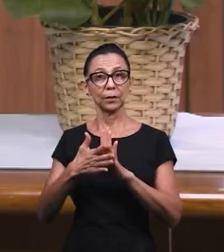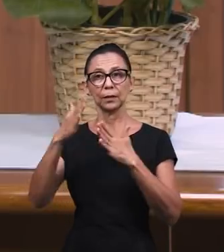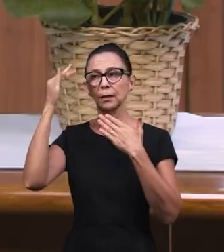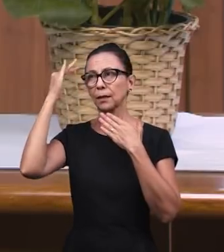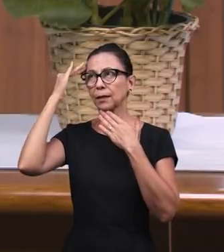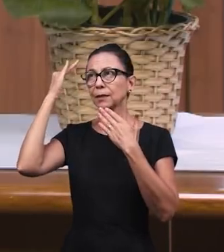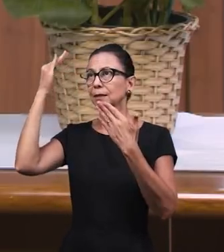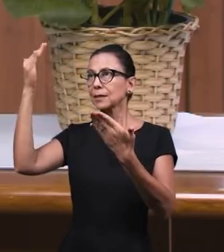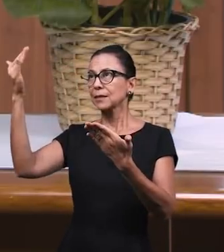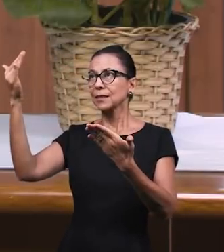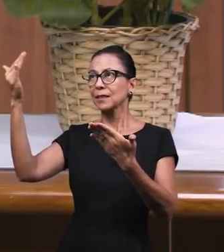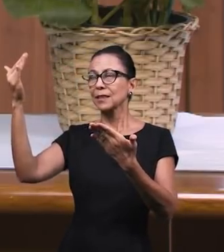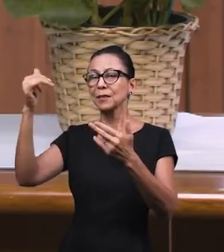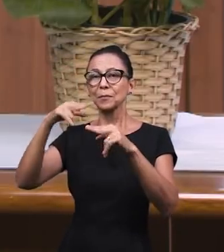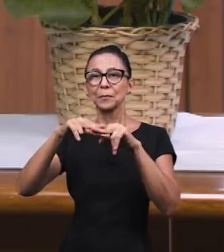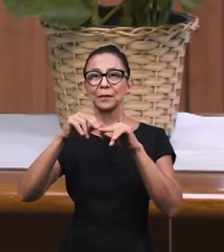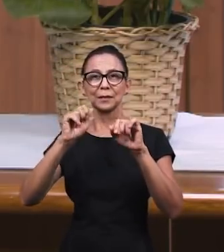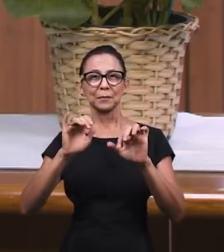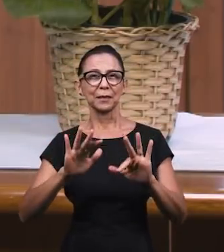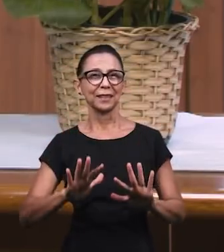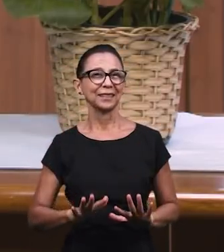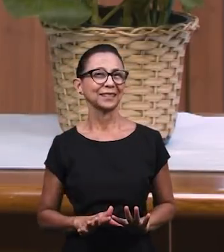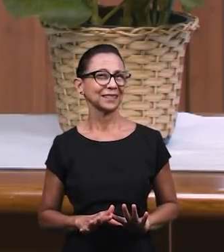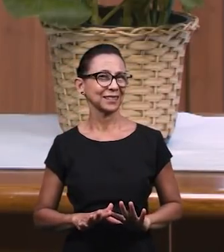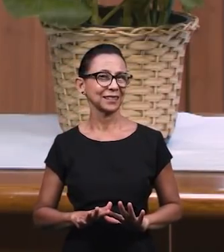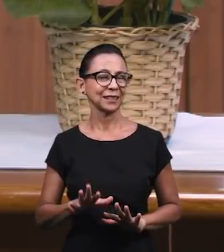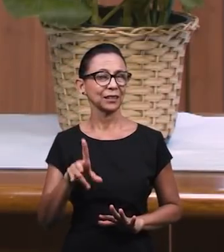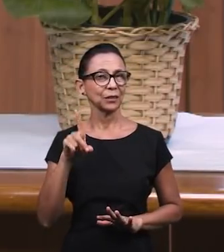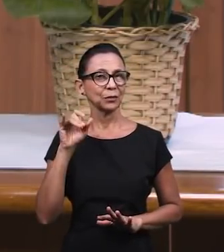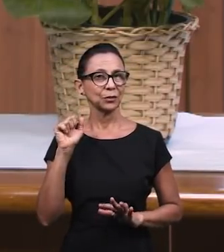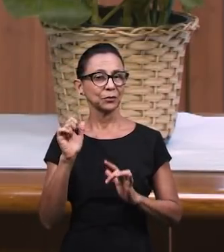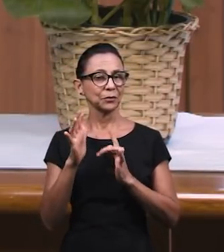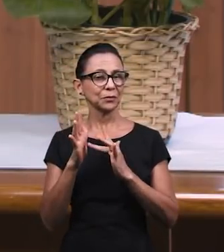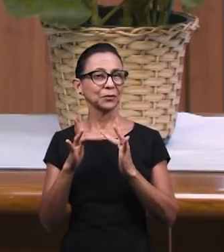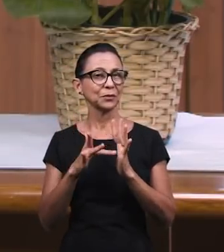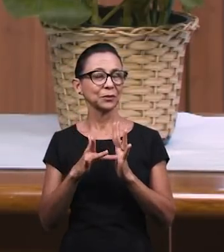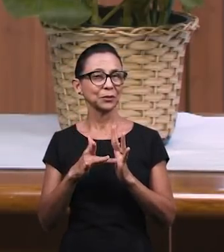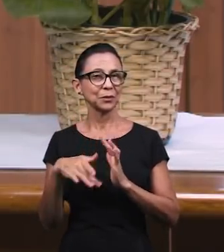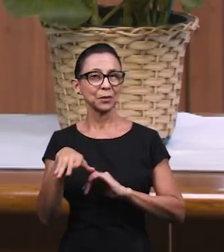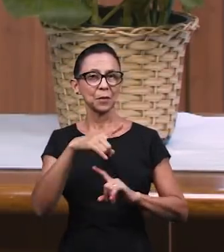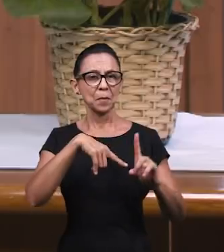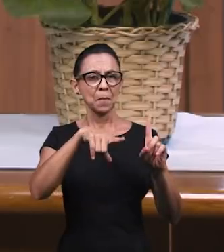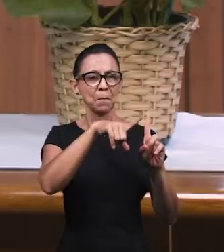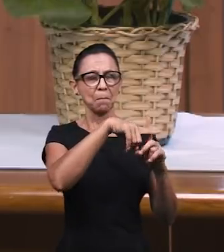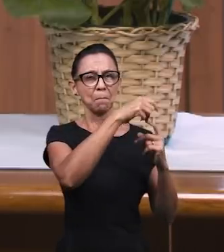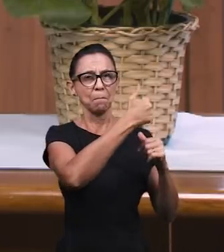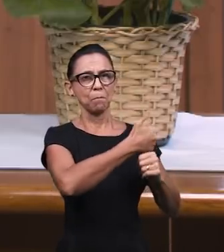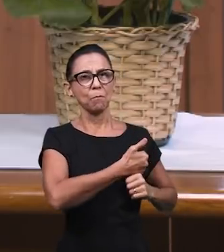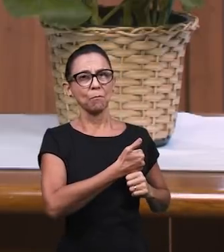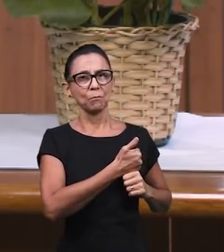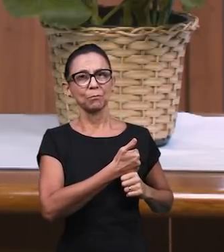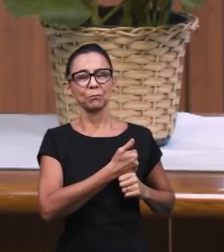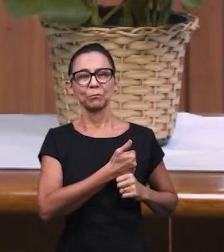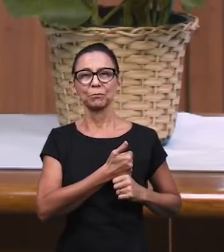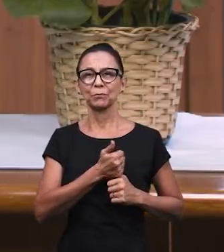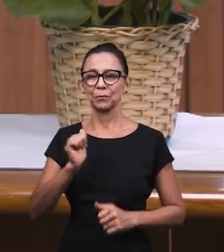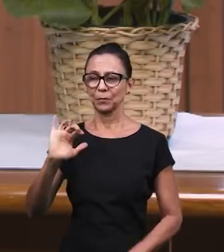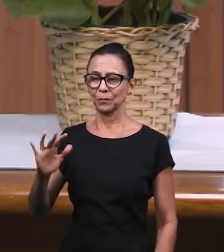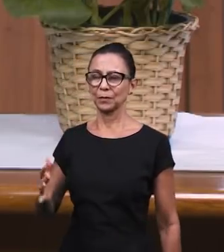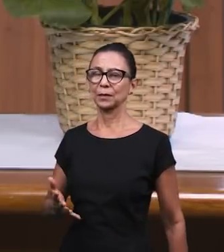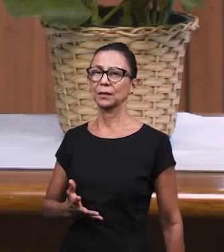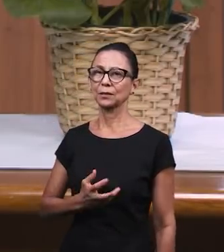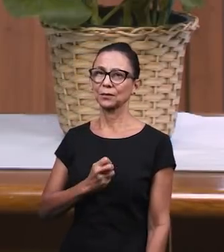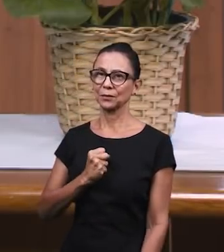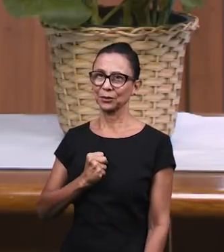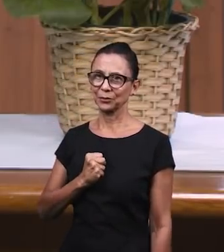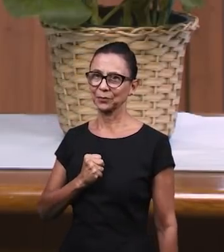agradecer ao Senhor por esse grande benefício, porque um dia o Senhor Jesus assumiu a nossa dívida. E meu irmão,